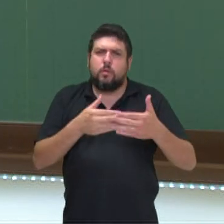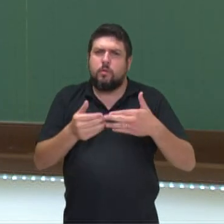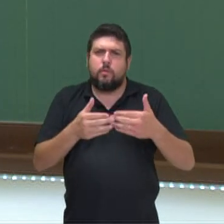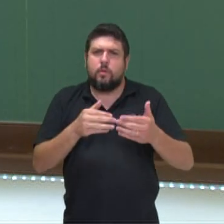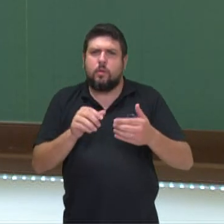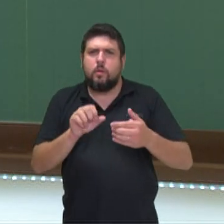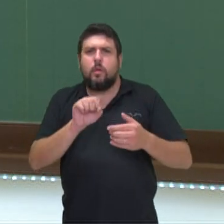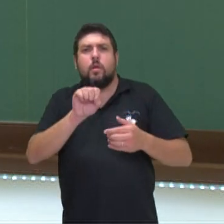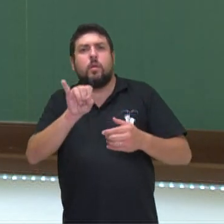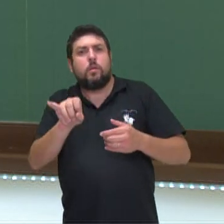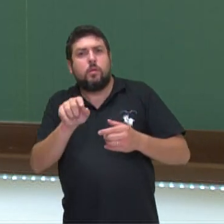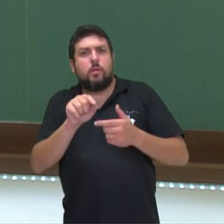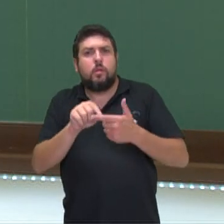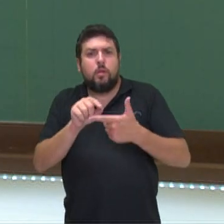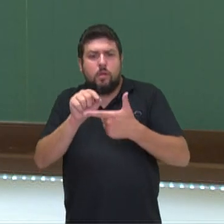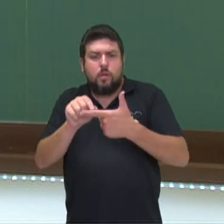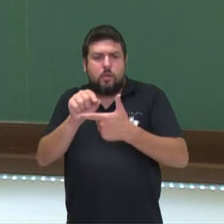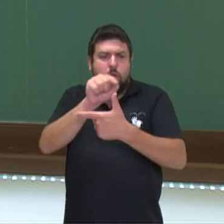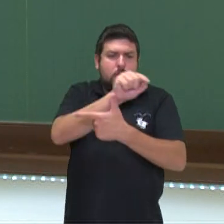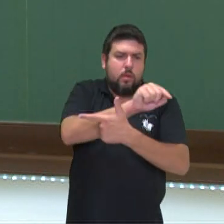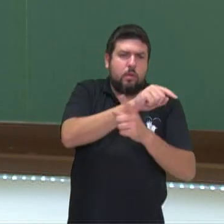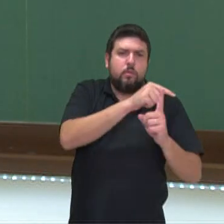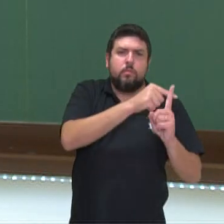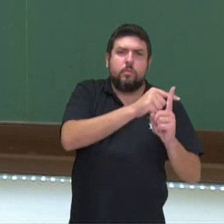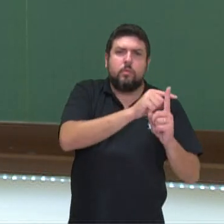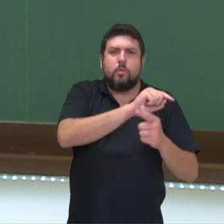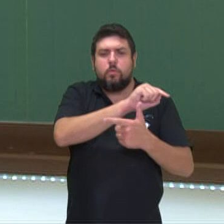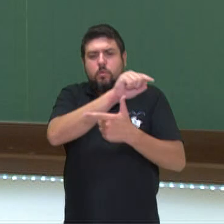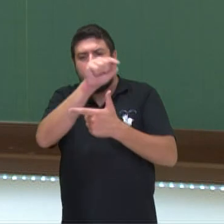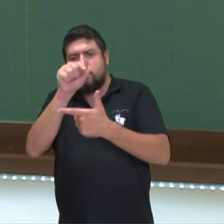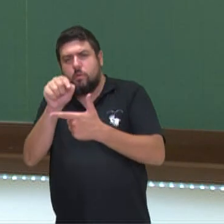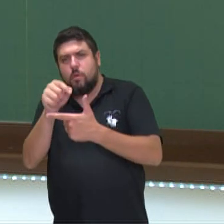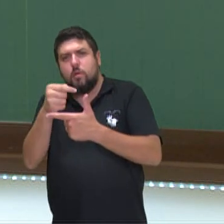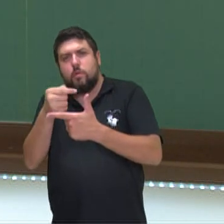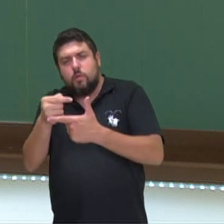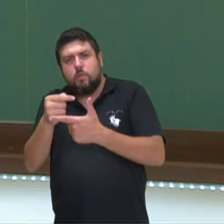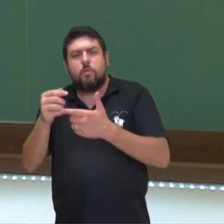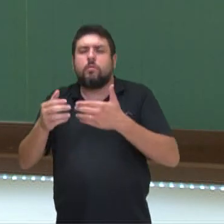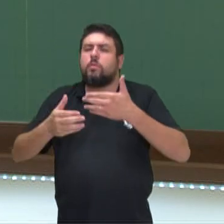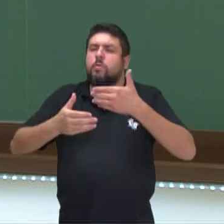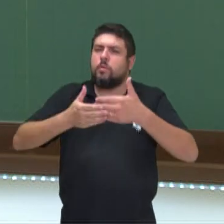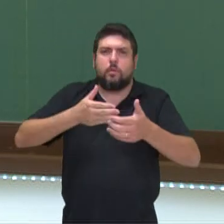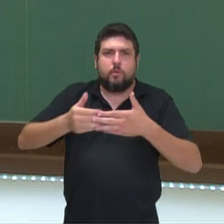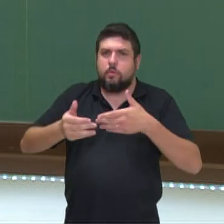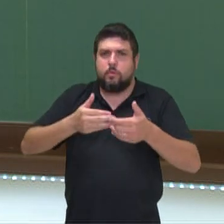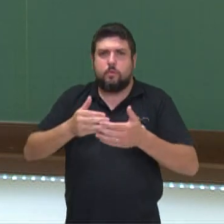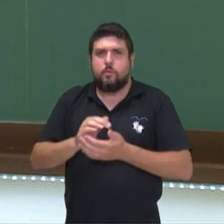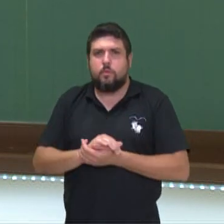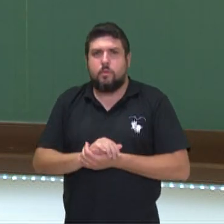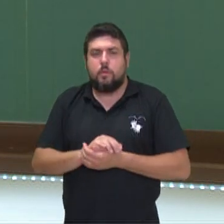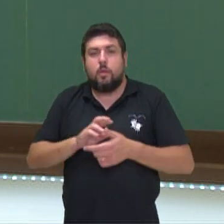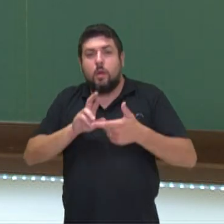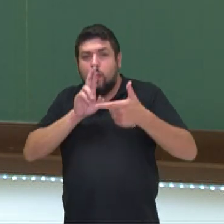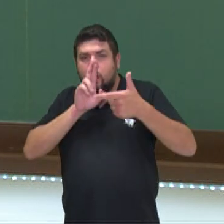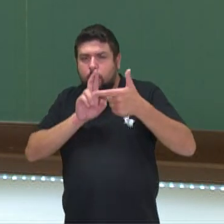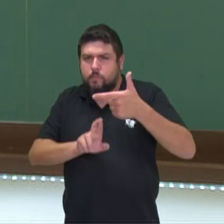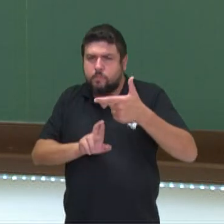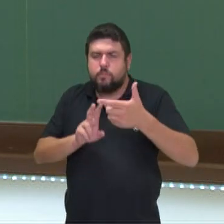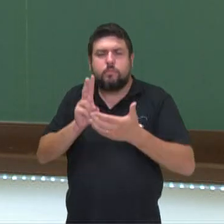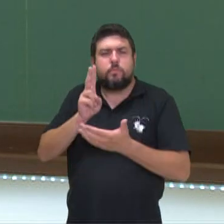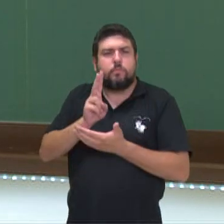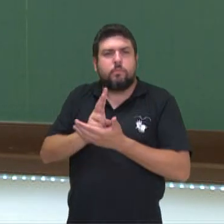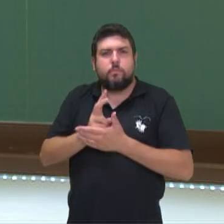o número positivo aparece primeiro e o número negativo depois, ou o negativo primeiro e o